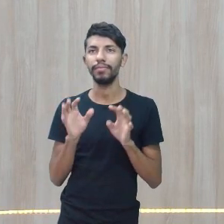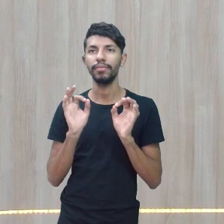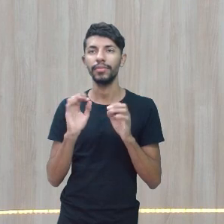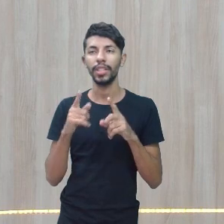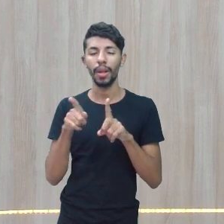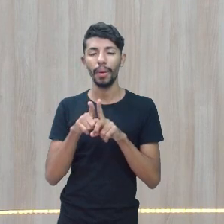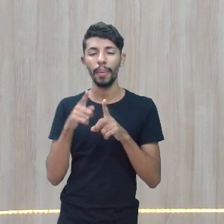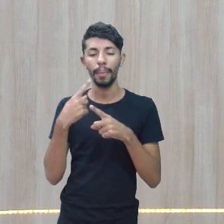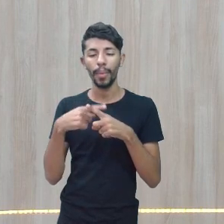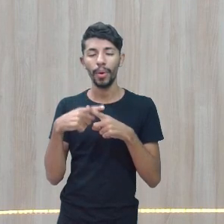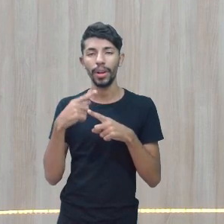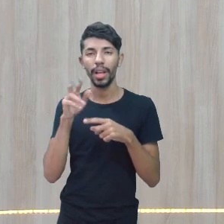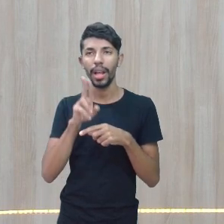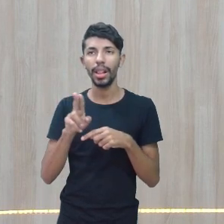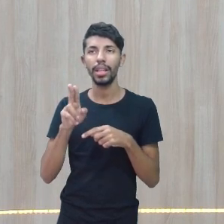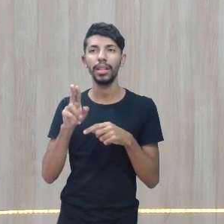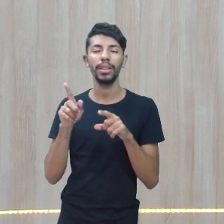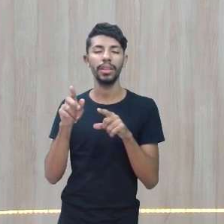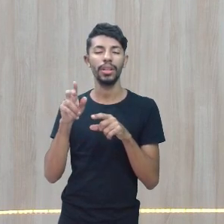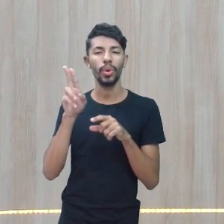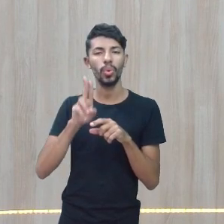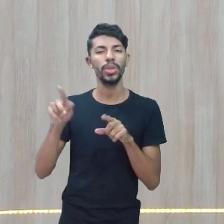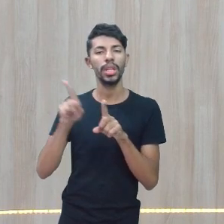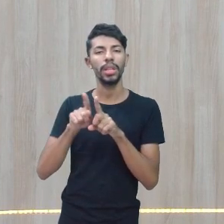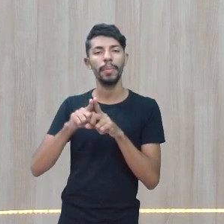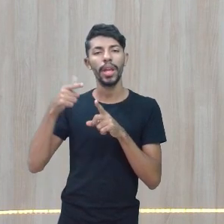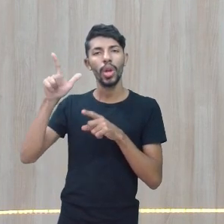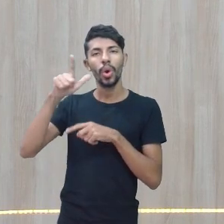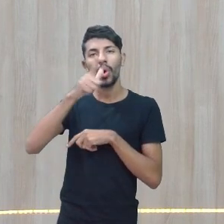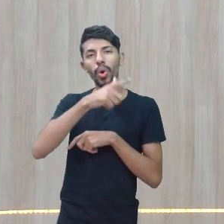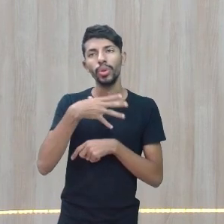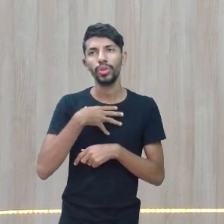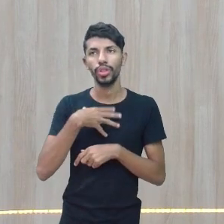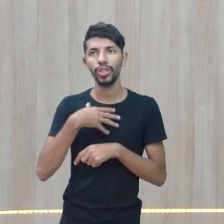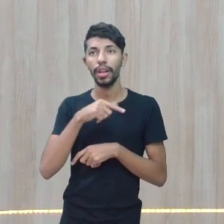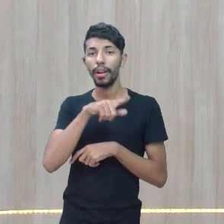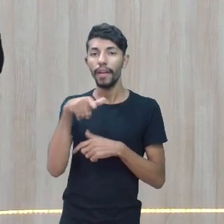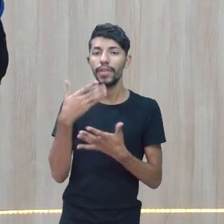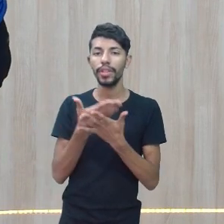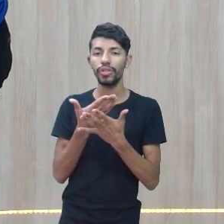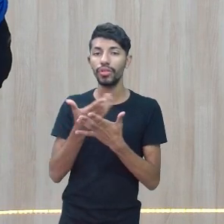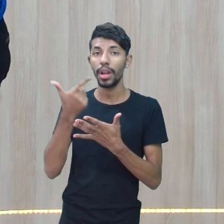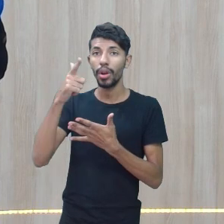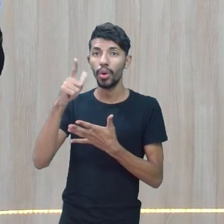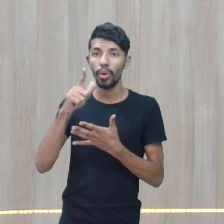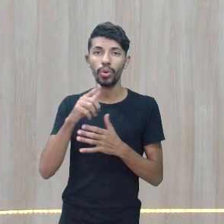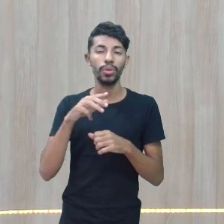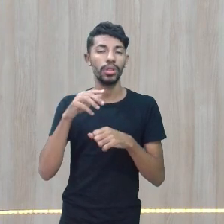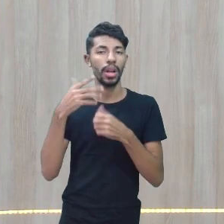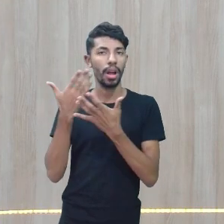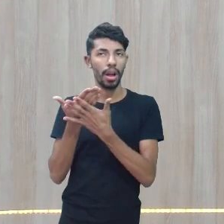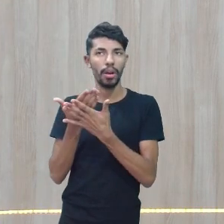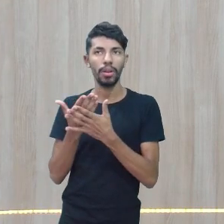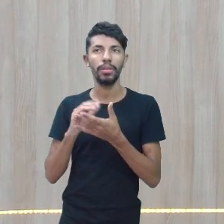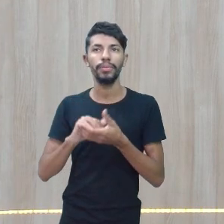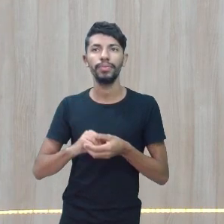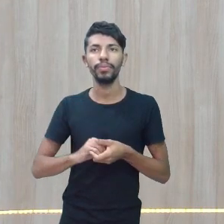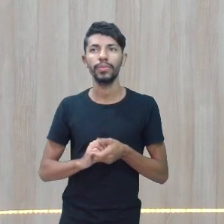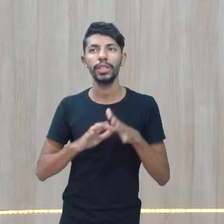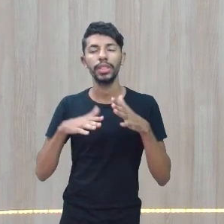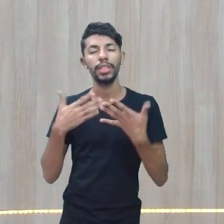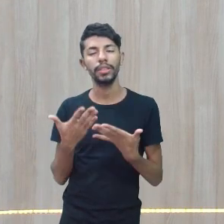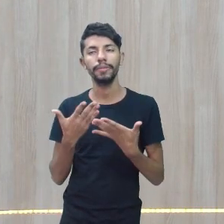se coloca em outras situações também, tá? E aí vocês verão em um outro momento. E aí, este verbo